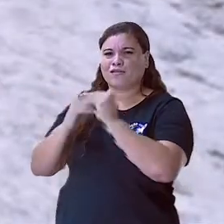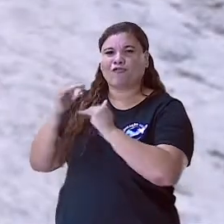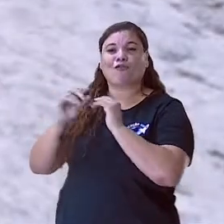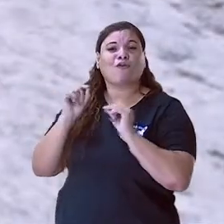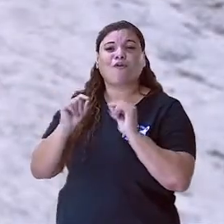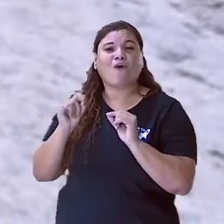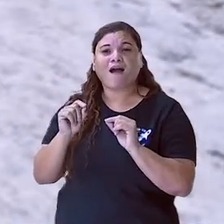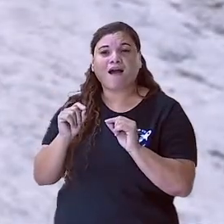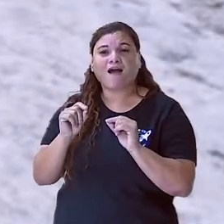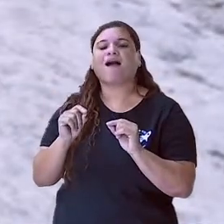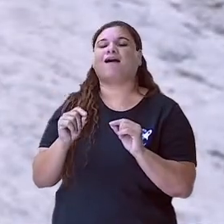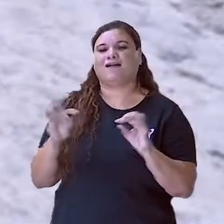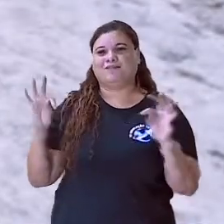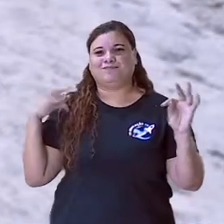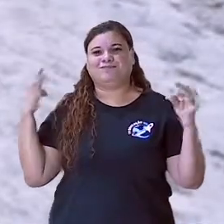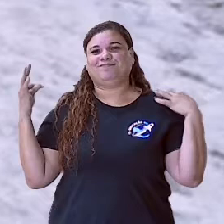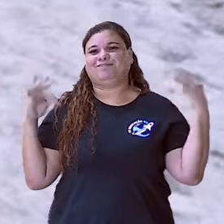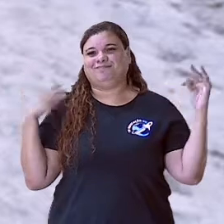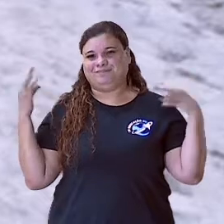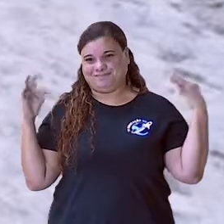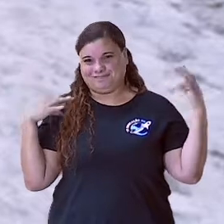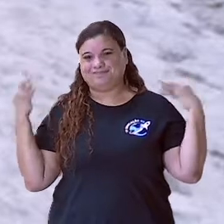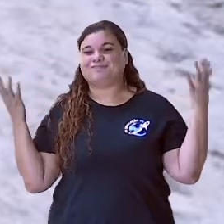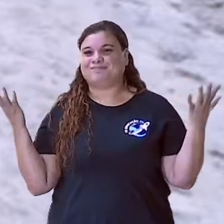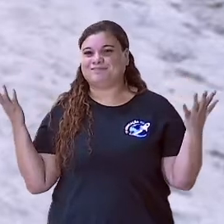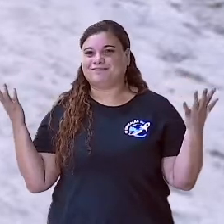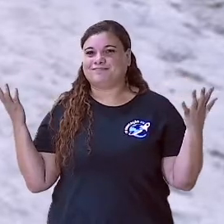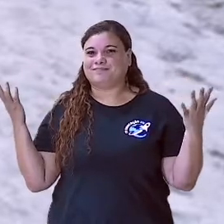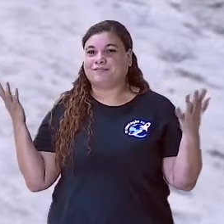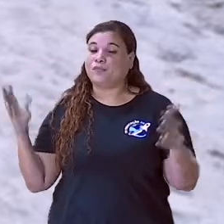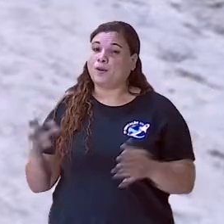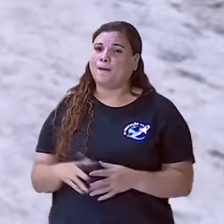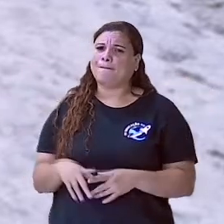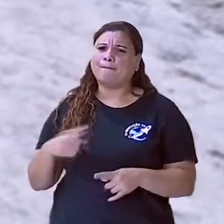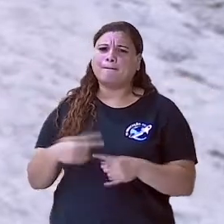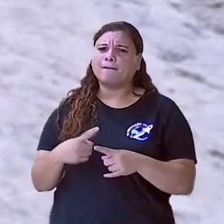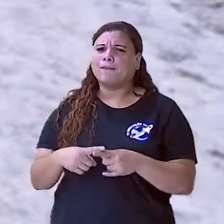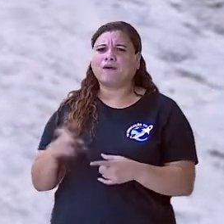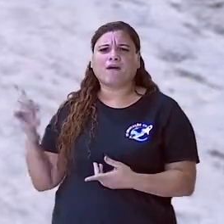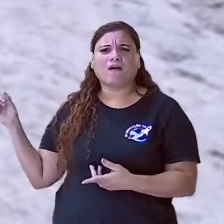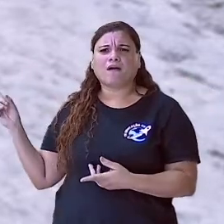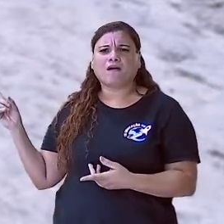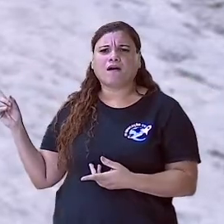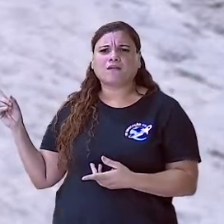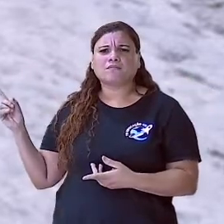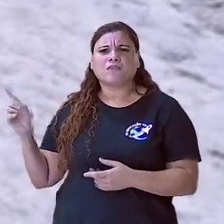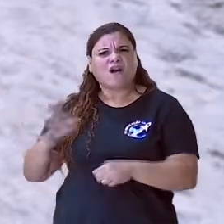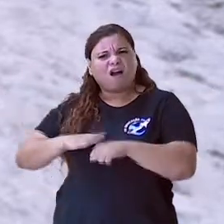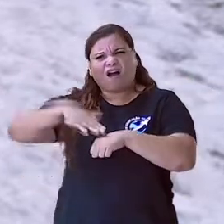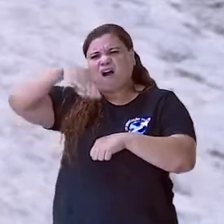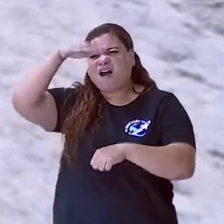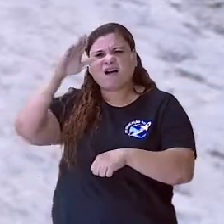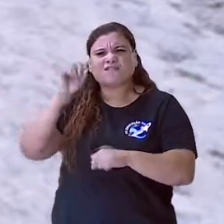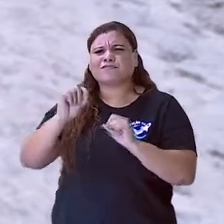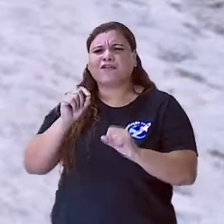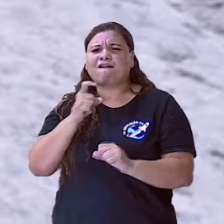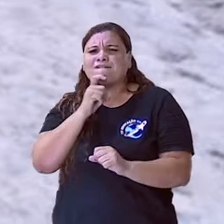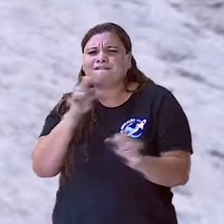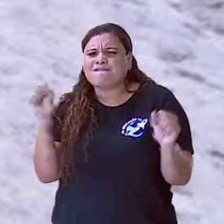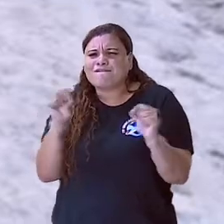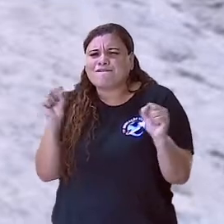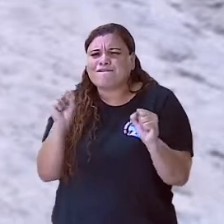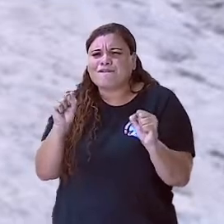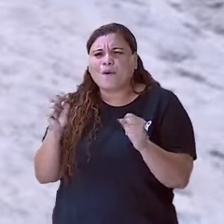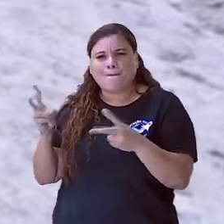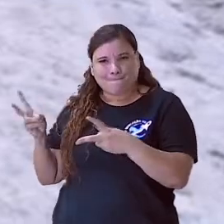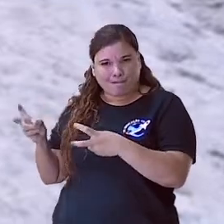é uma região onde predomina mais frio, as baixas temperaturas, tá